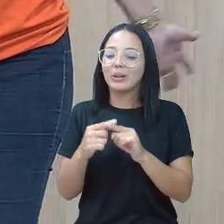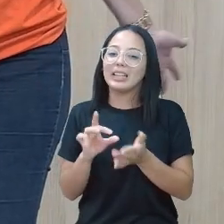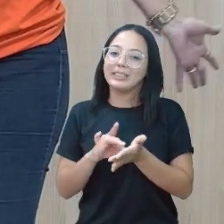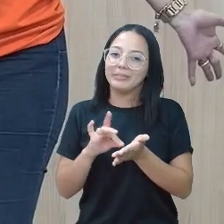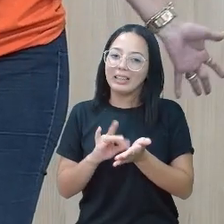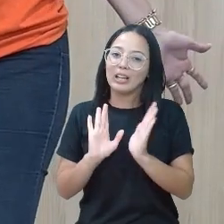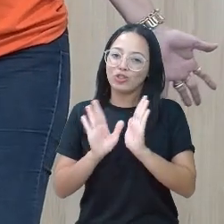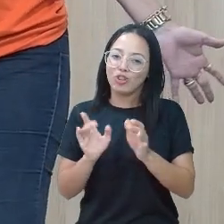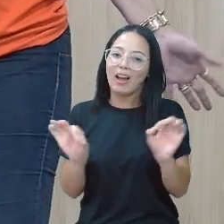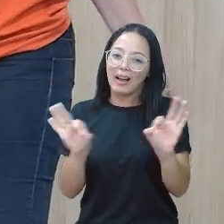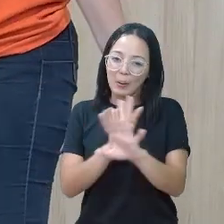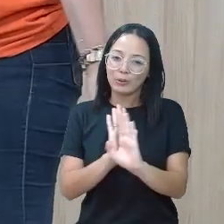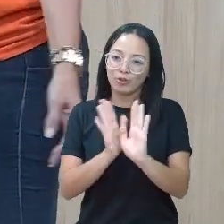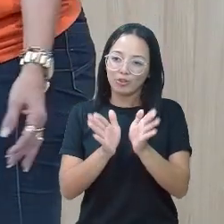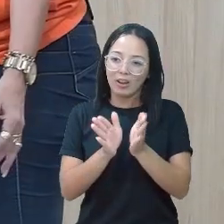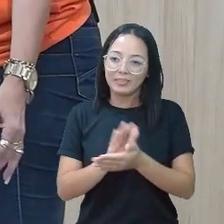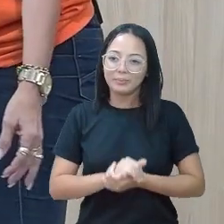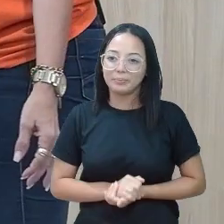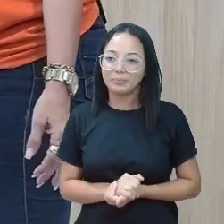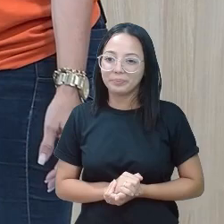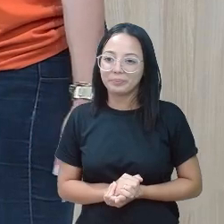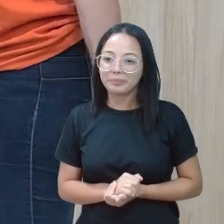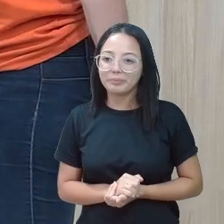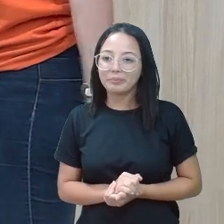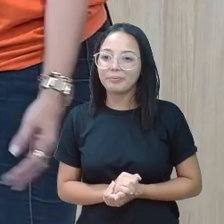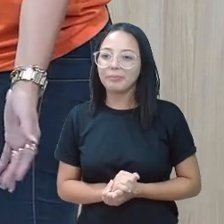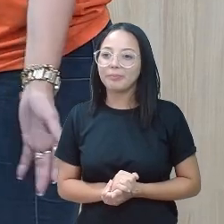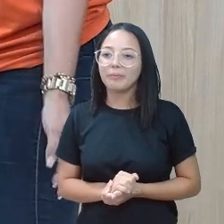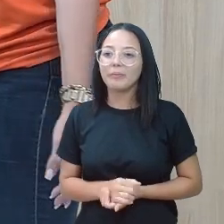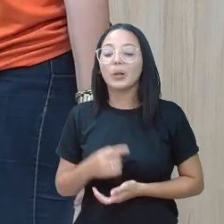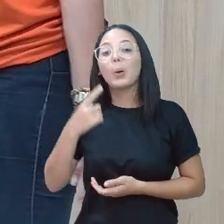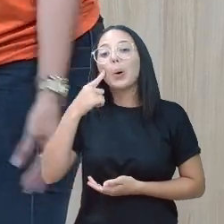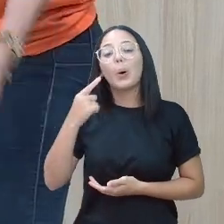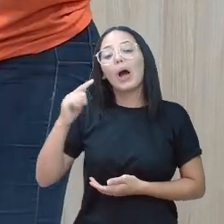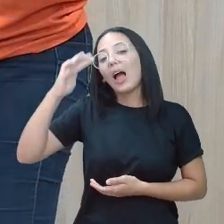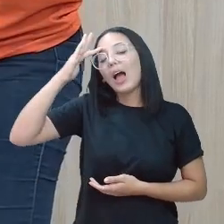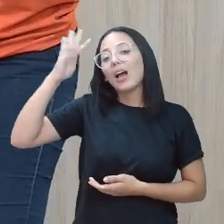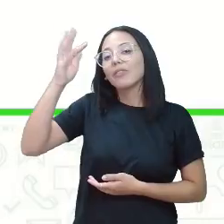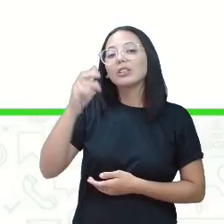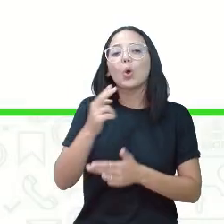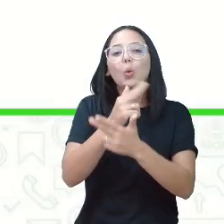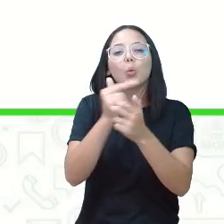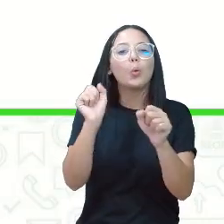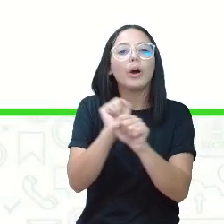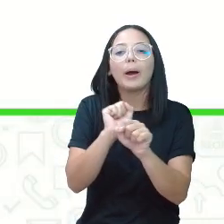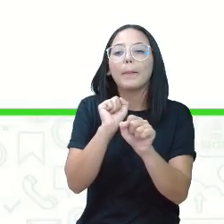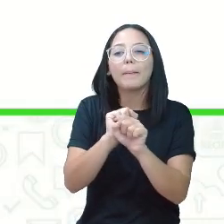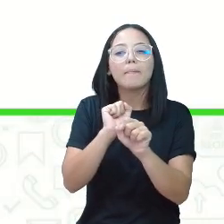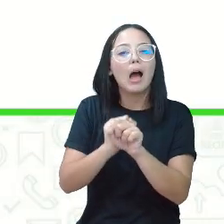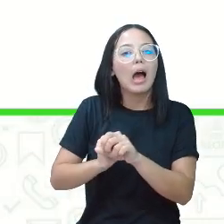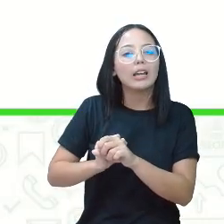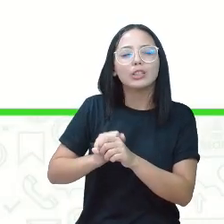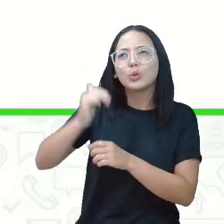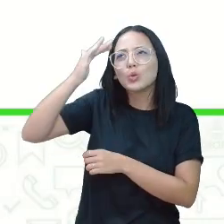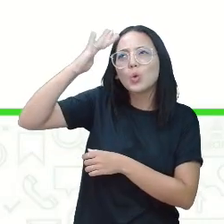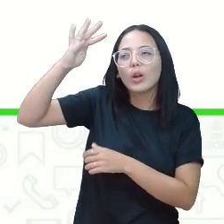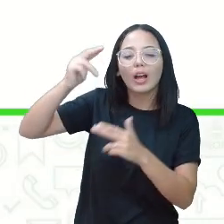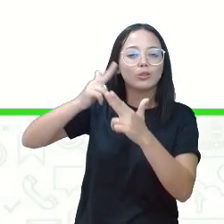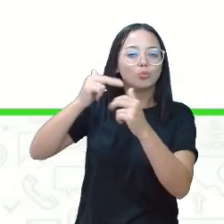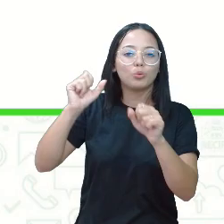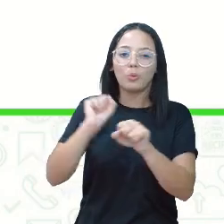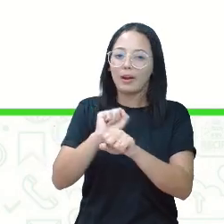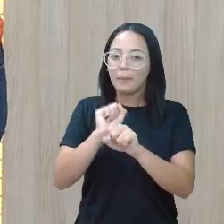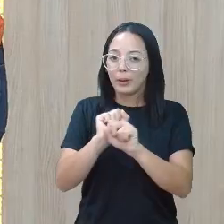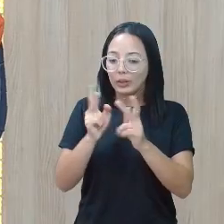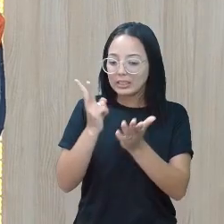realmente está acabando com essa reflexão. Não deixe nunca de sonhar.